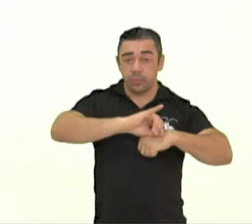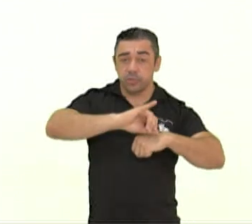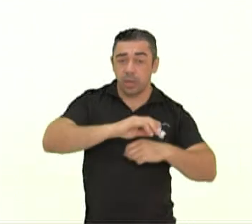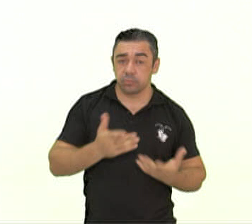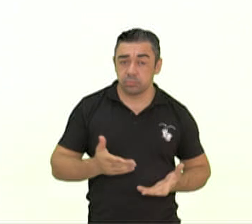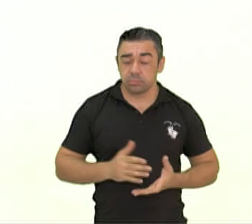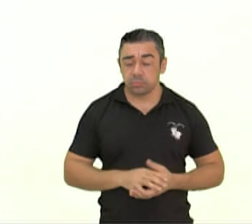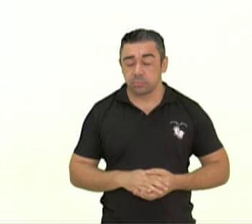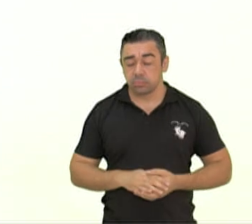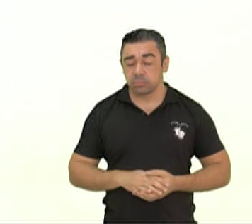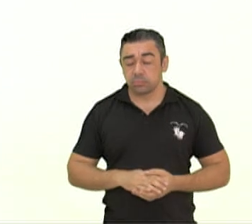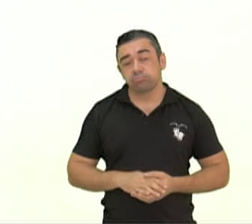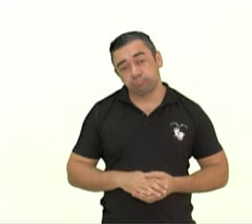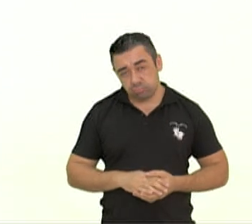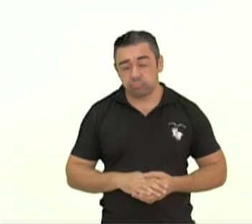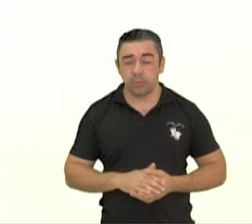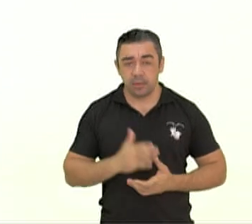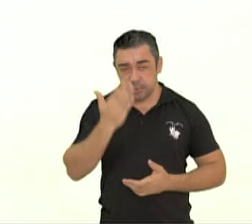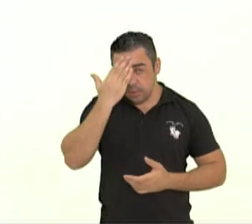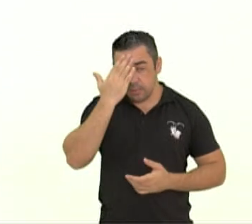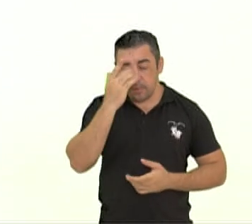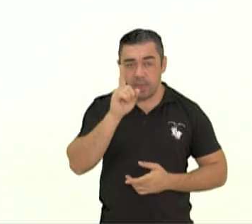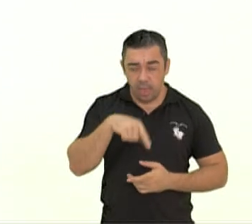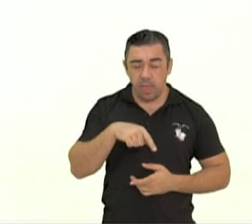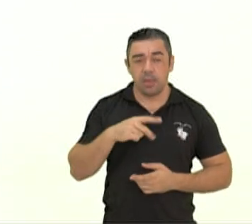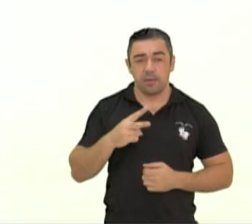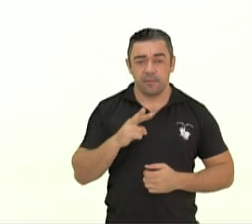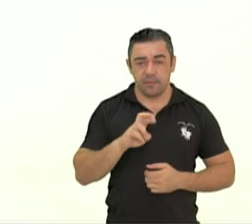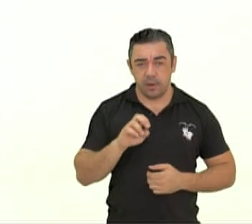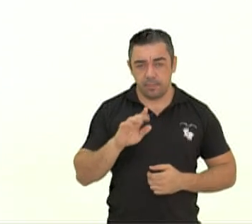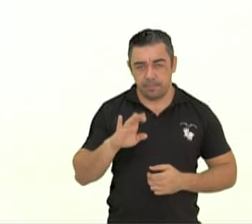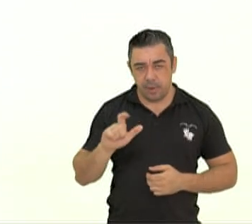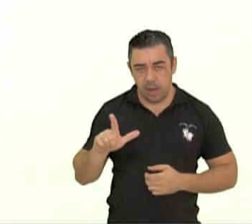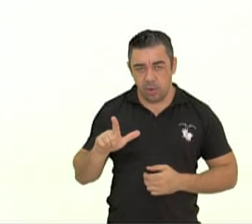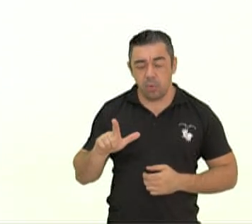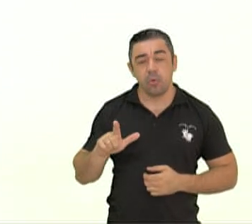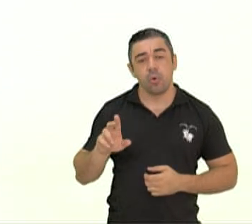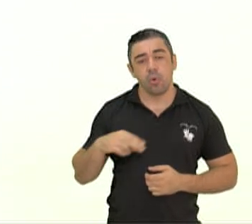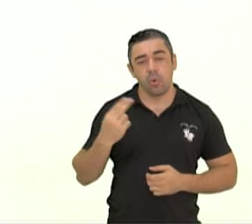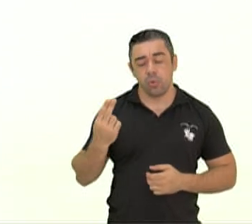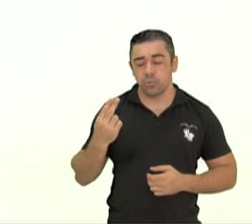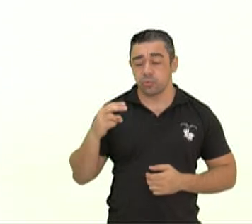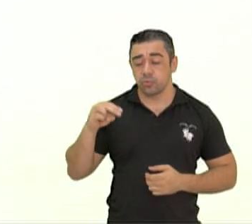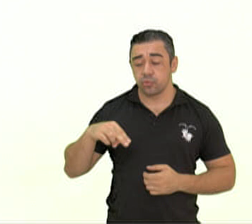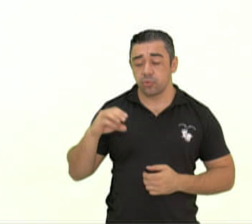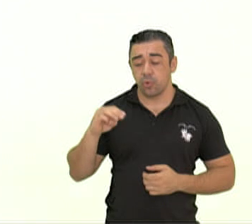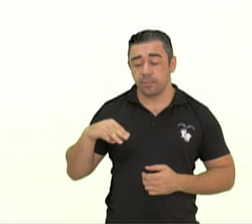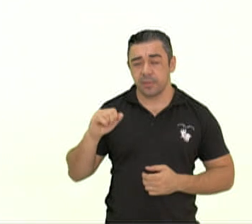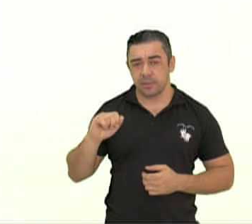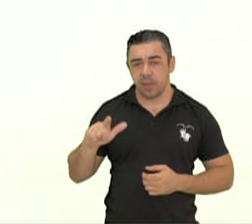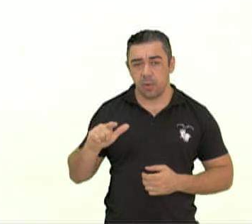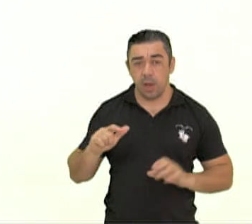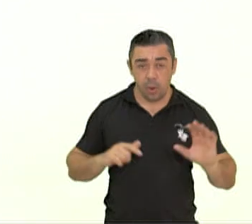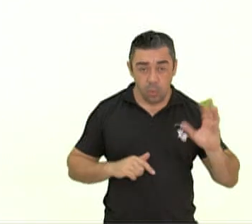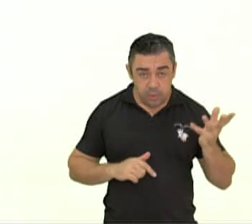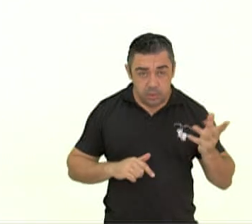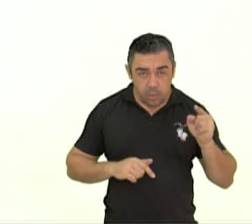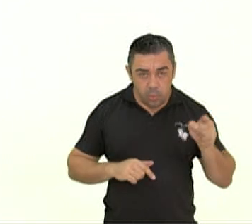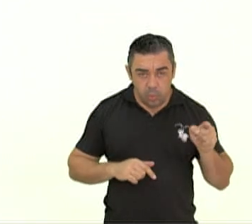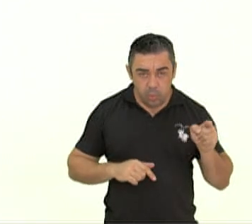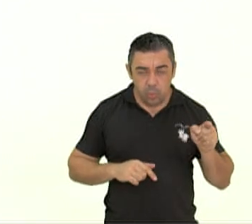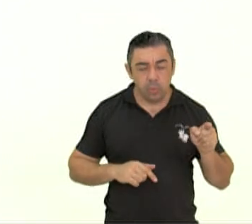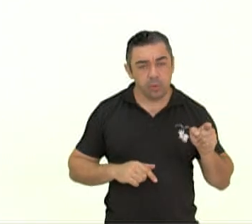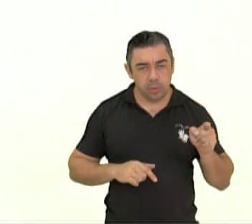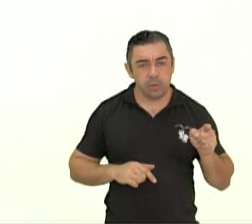ok? Vai determinar se é verbal ou se é verbo nominal, ok? Aconteceu, apareceu